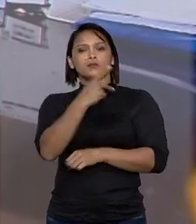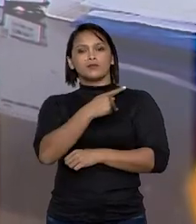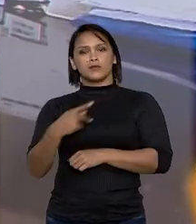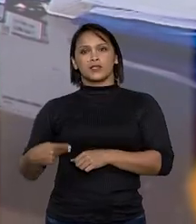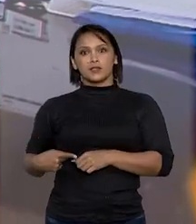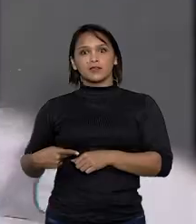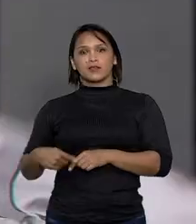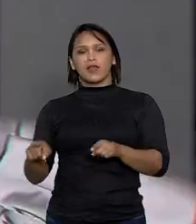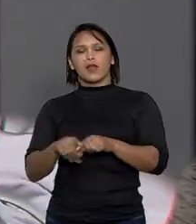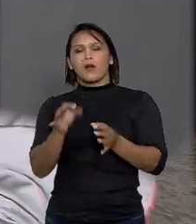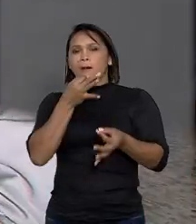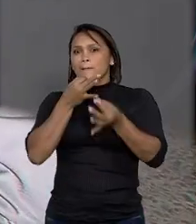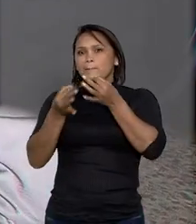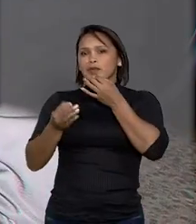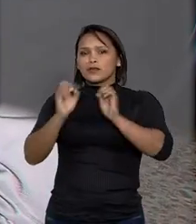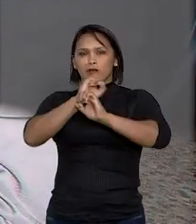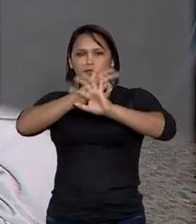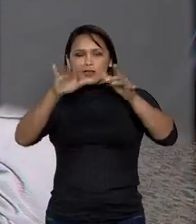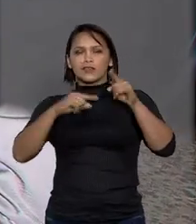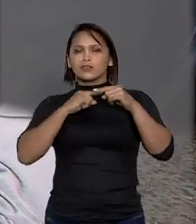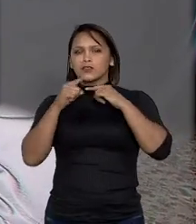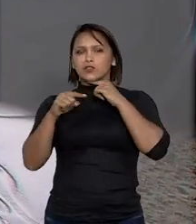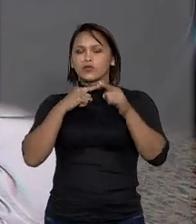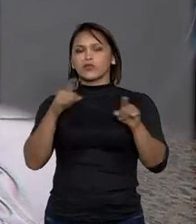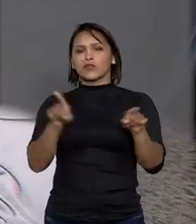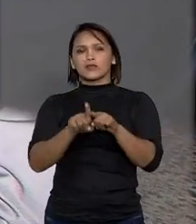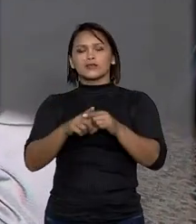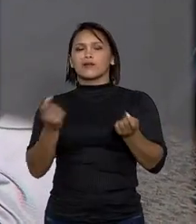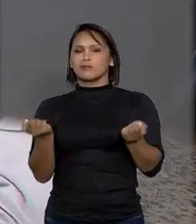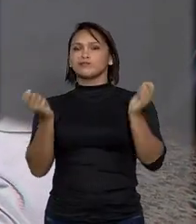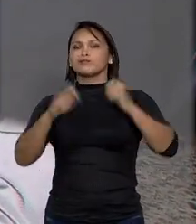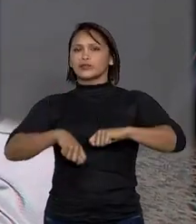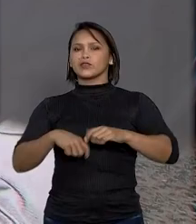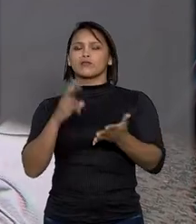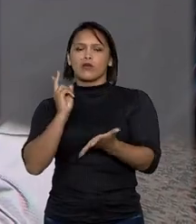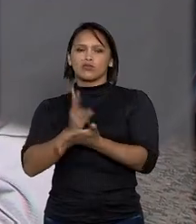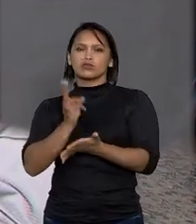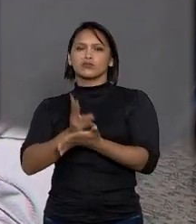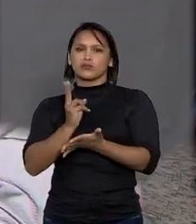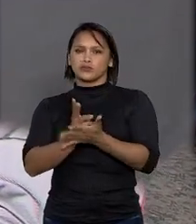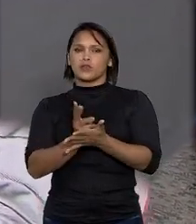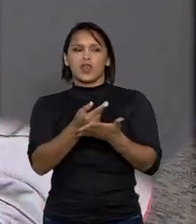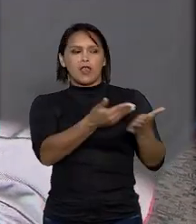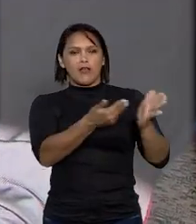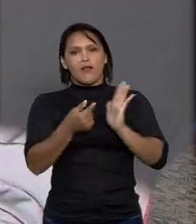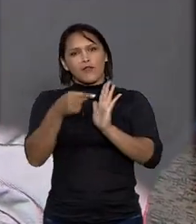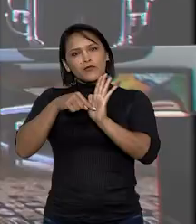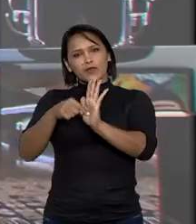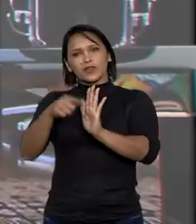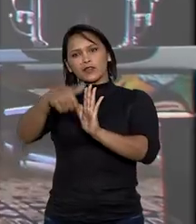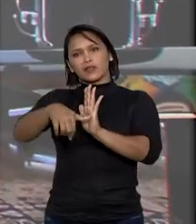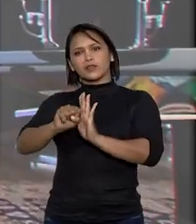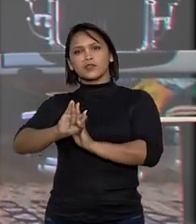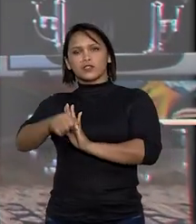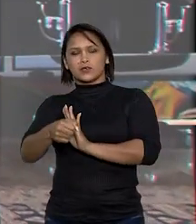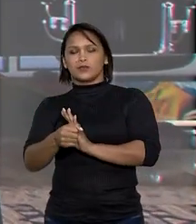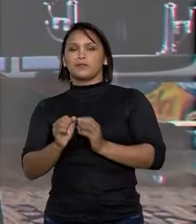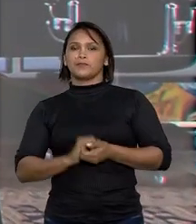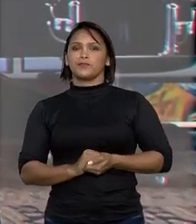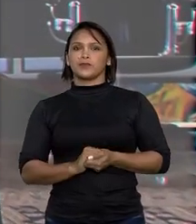STJ ouvir sugestões esclarece dúvidas e sempre que possível dá andamento as questões trazidas ao tribunal